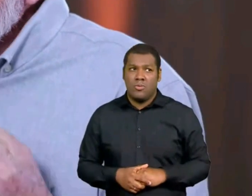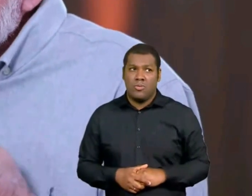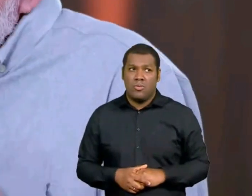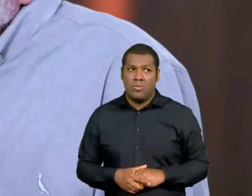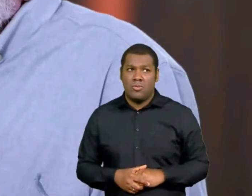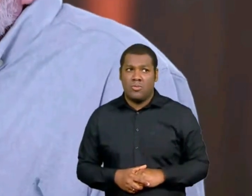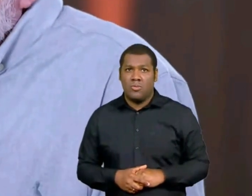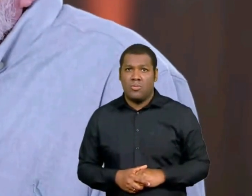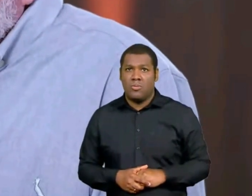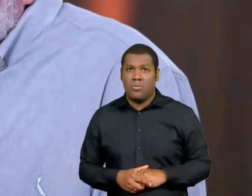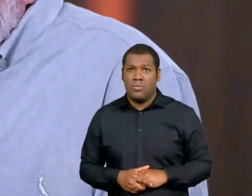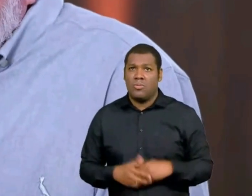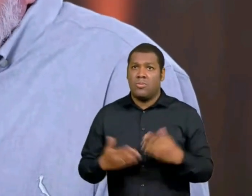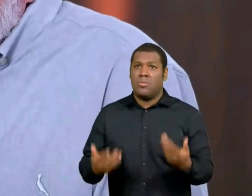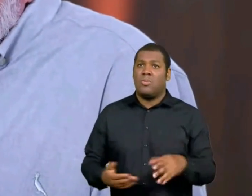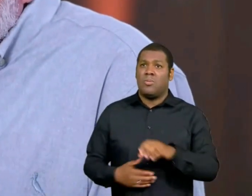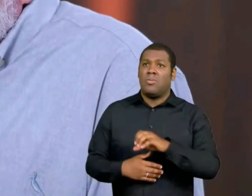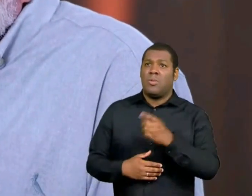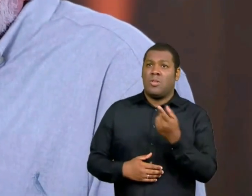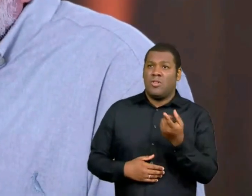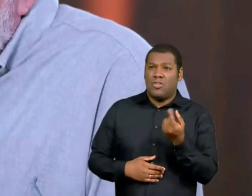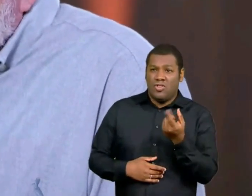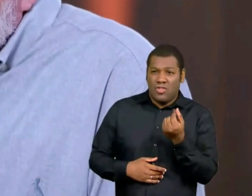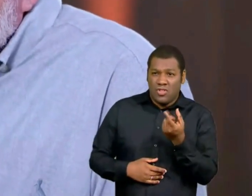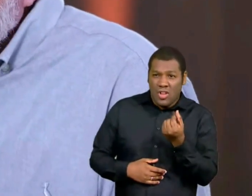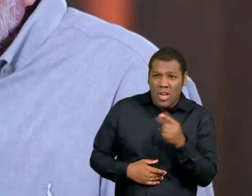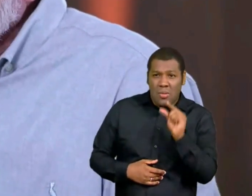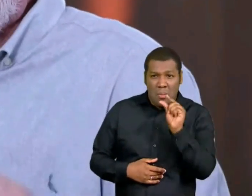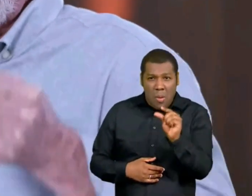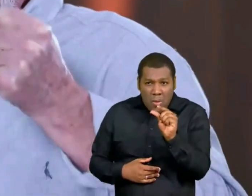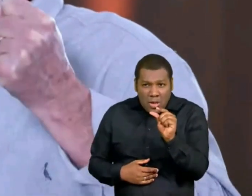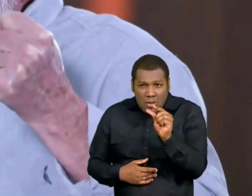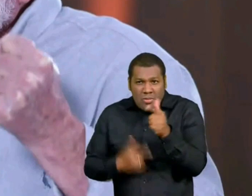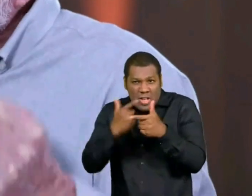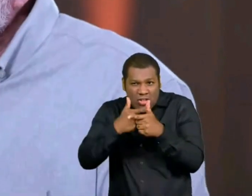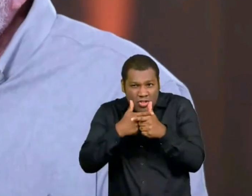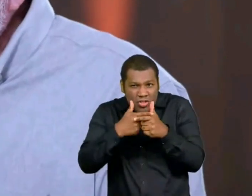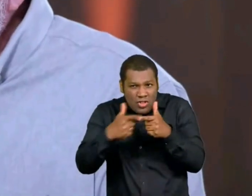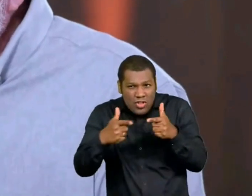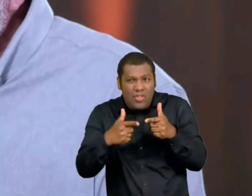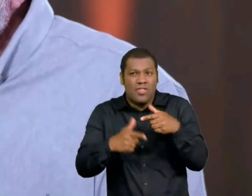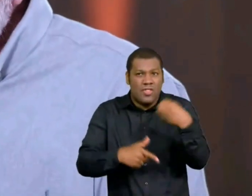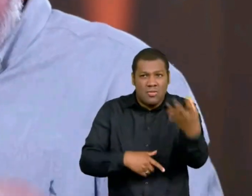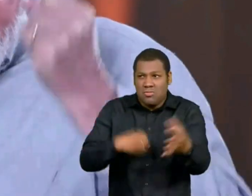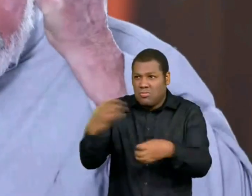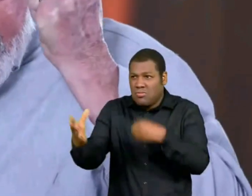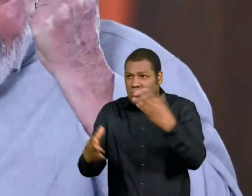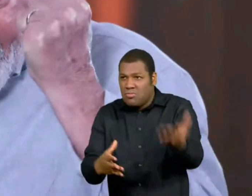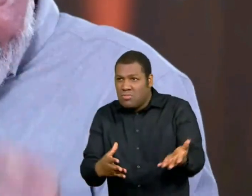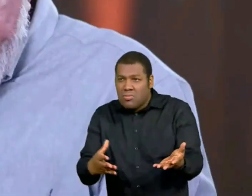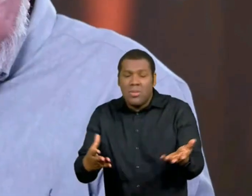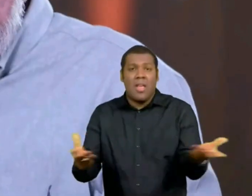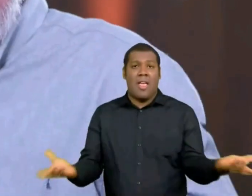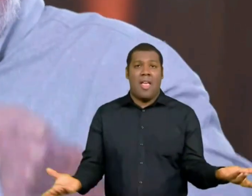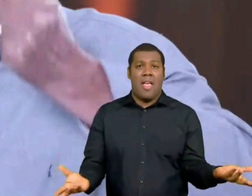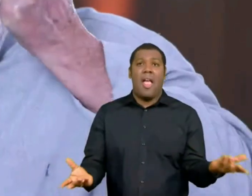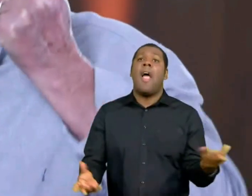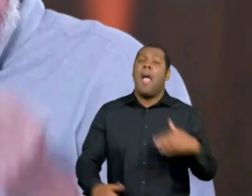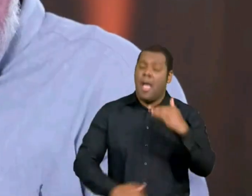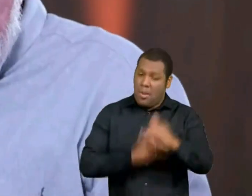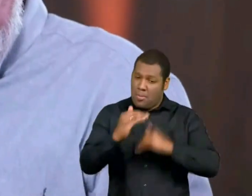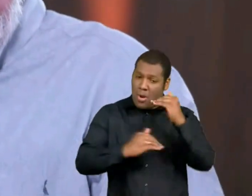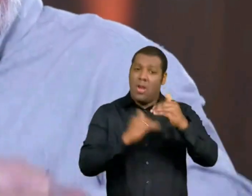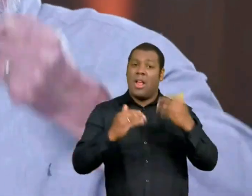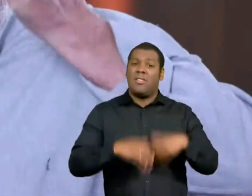renda. E muito dinheiro concentrado na mão de poucos significa concentração de riqueza, significa favela,